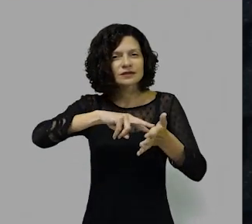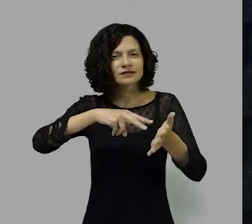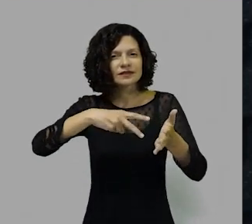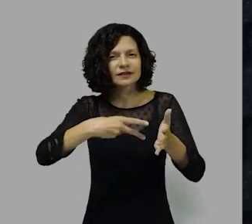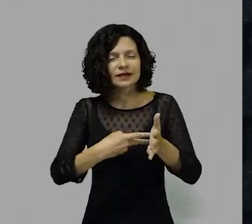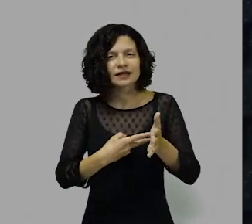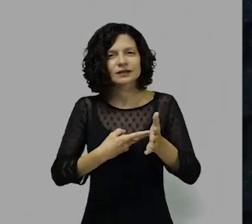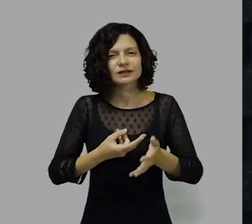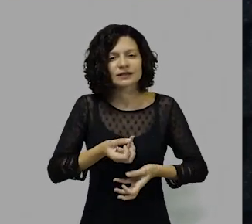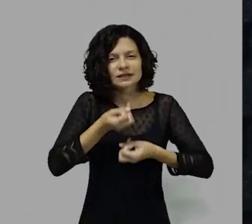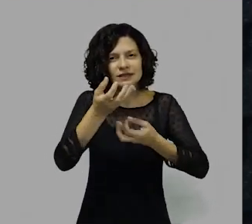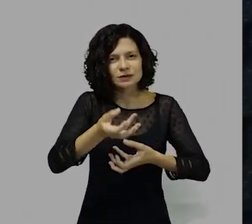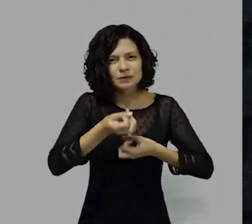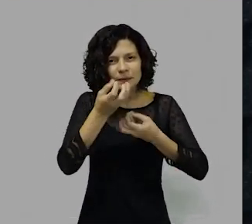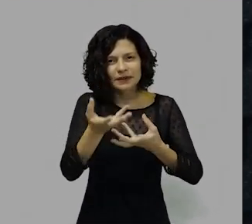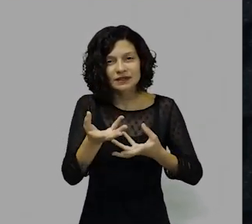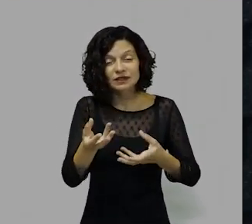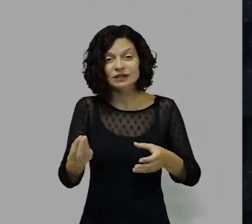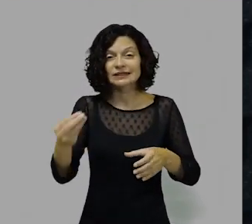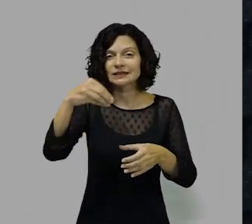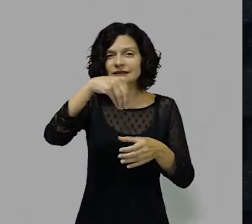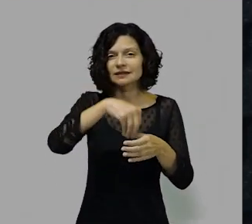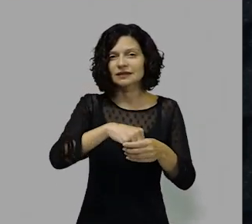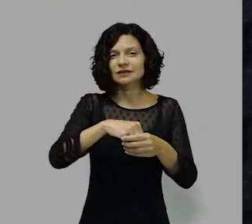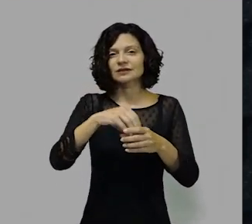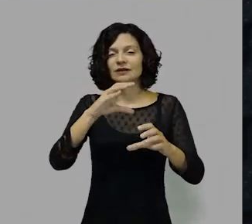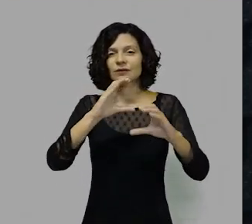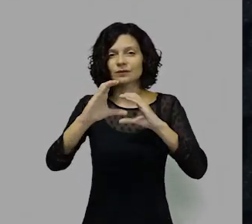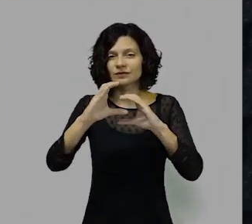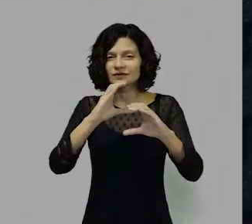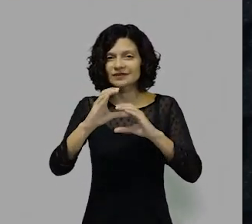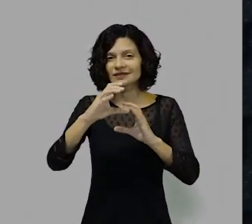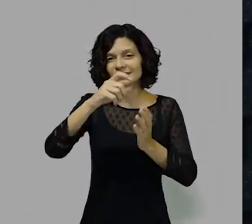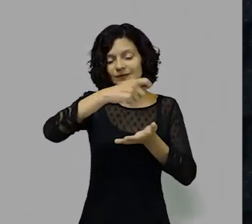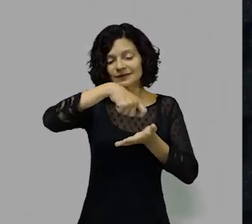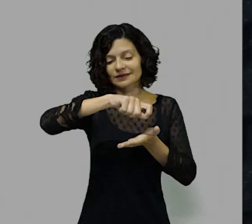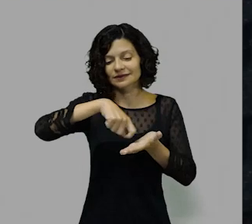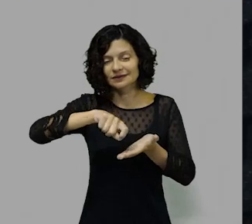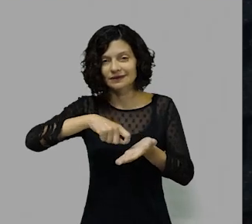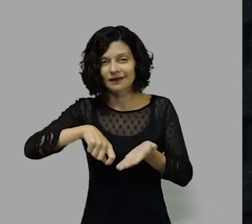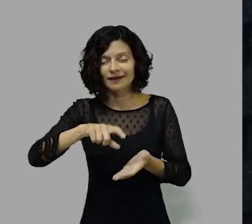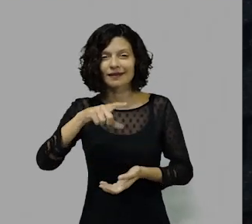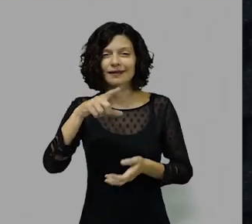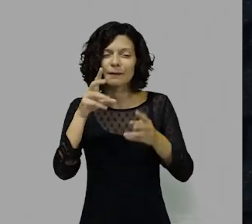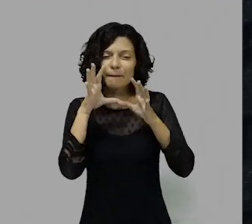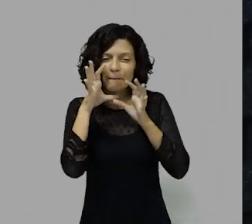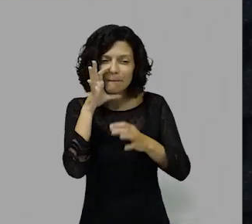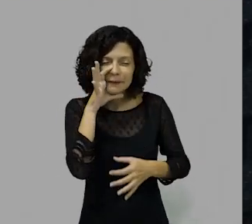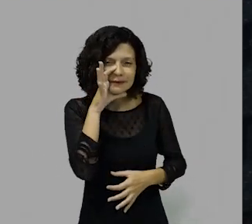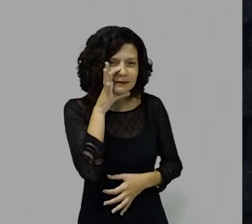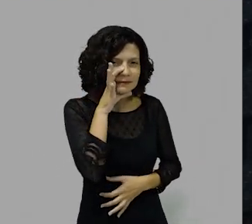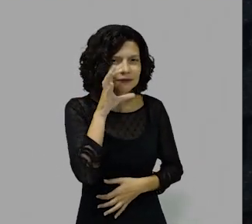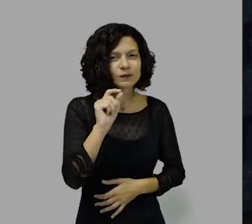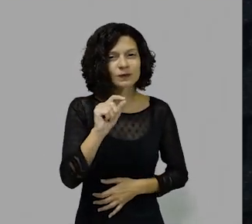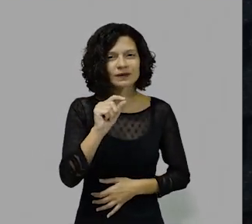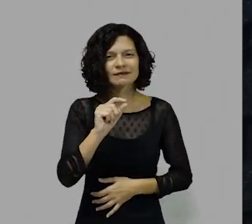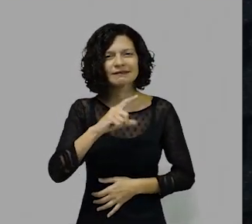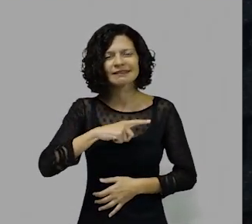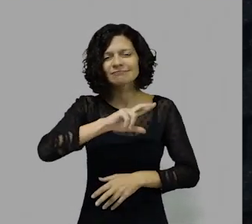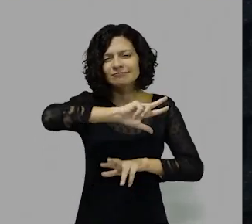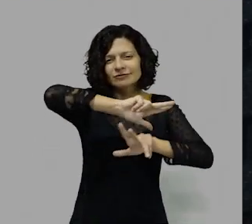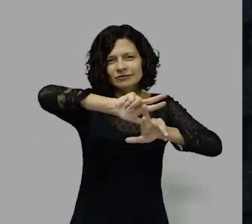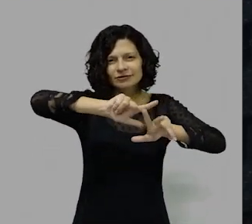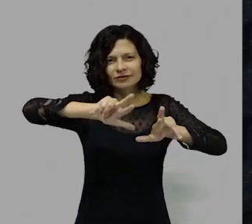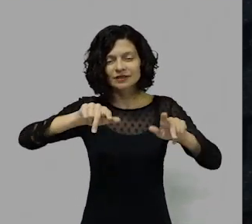da comunicação escrita, o que é que nós vamos observar? Que existem várias possibilidades de sentido. Eu